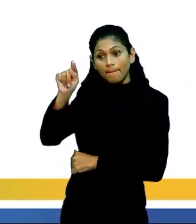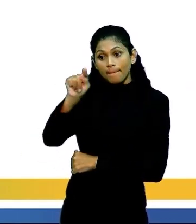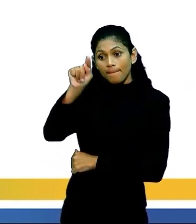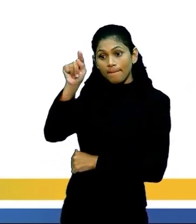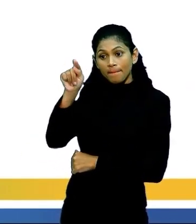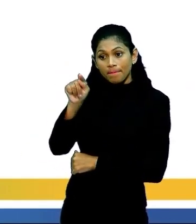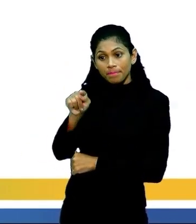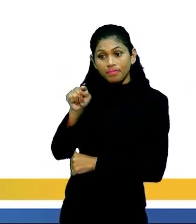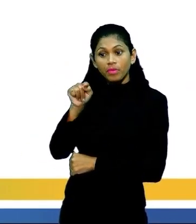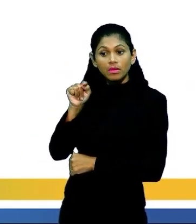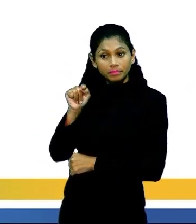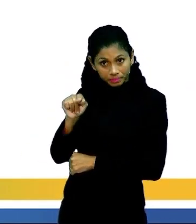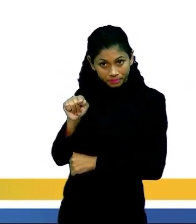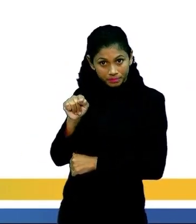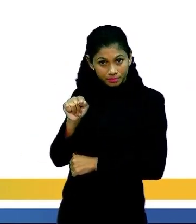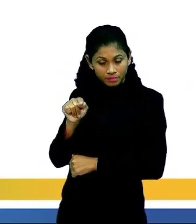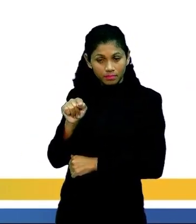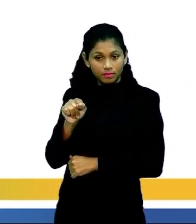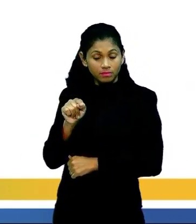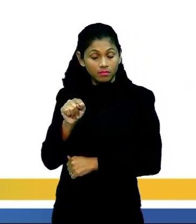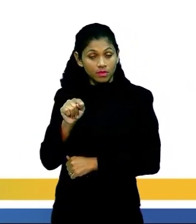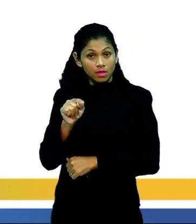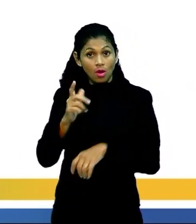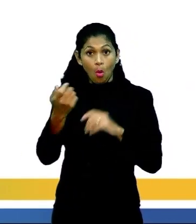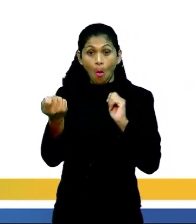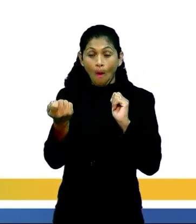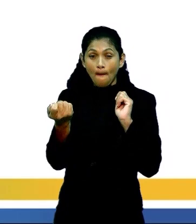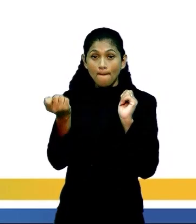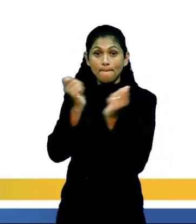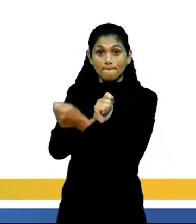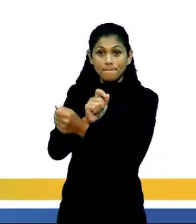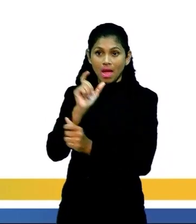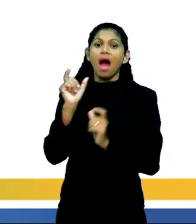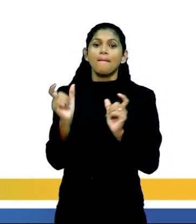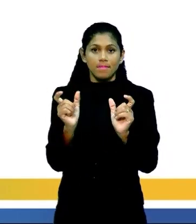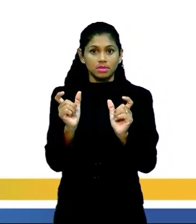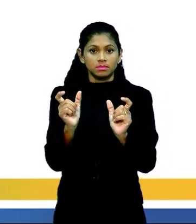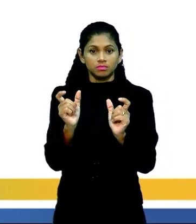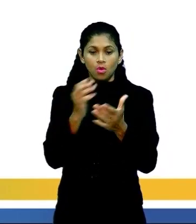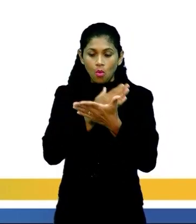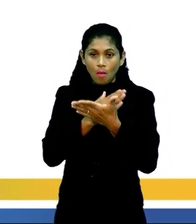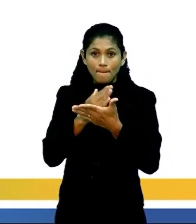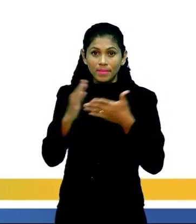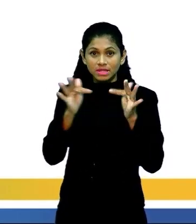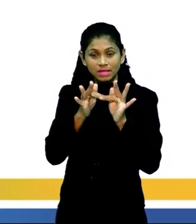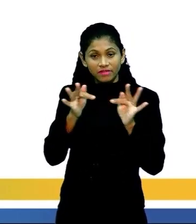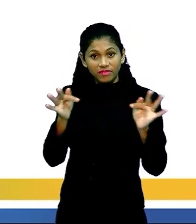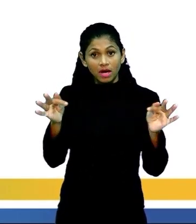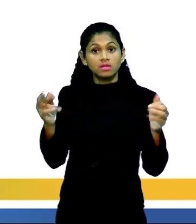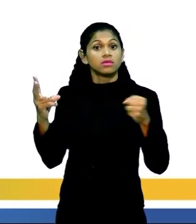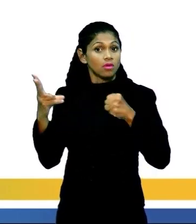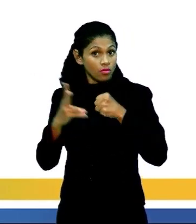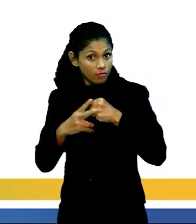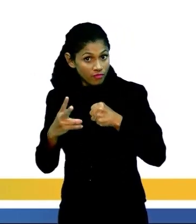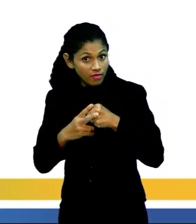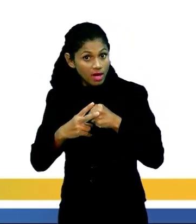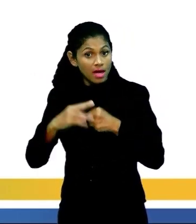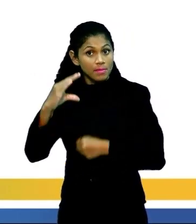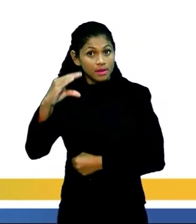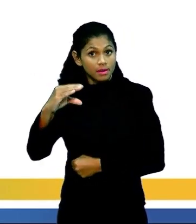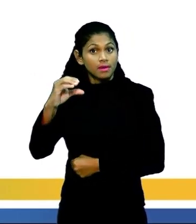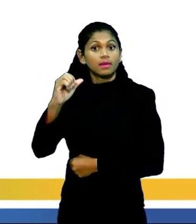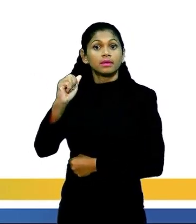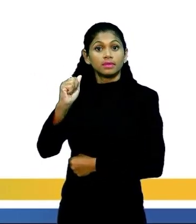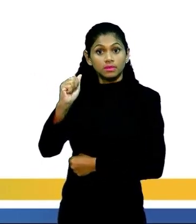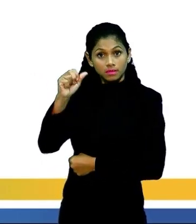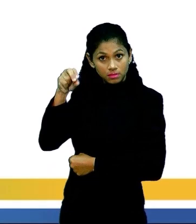inversão das palavras. Nós primeiro vamos começar essa frase com o verbo, ok? Exatamente o verbo can, que